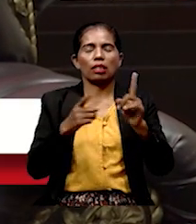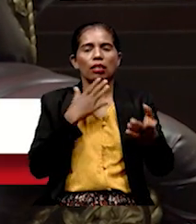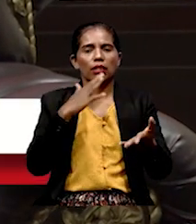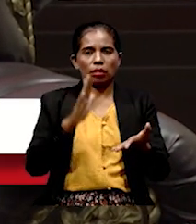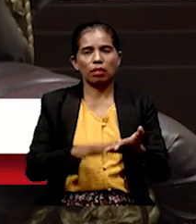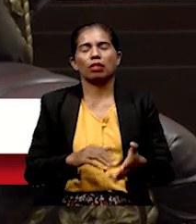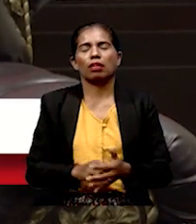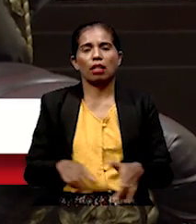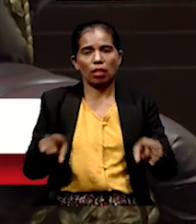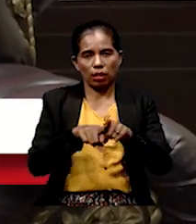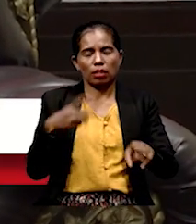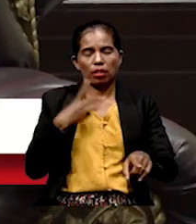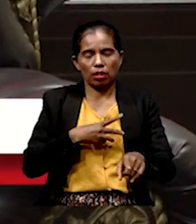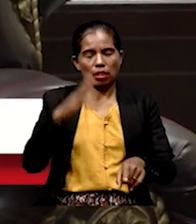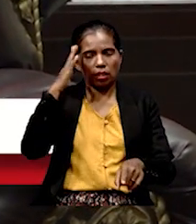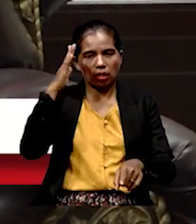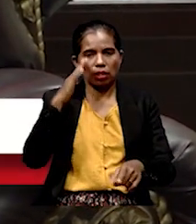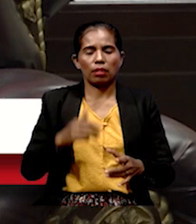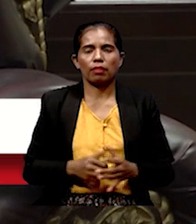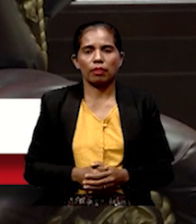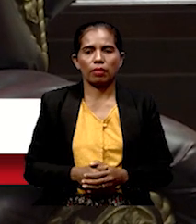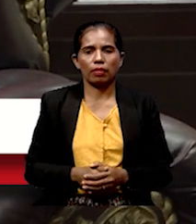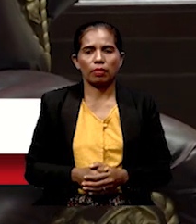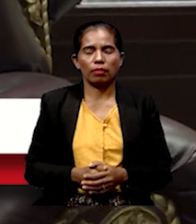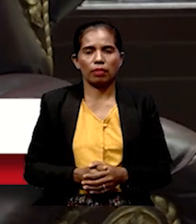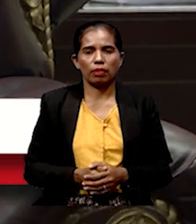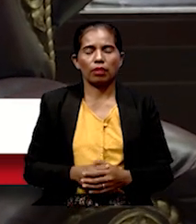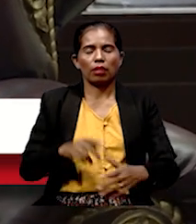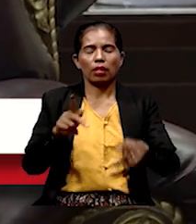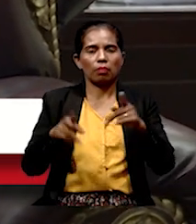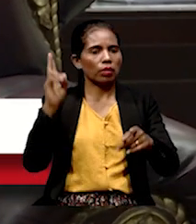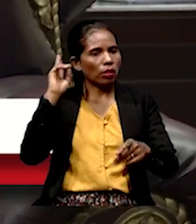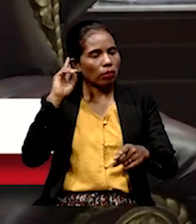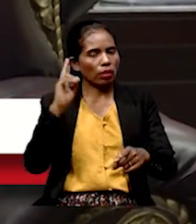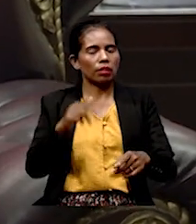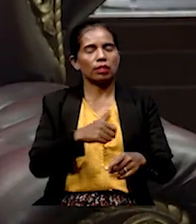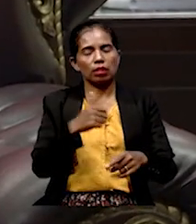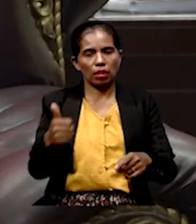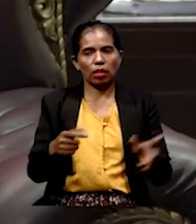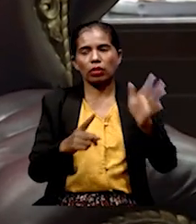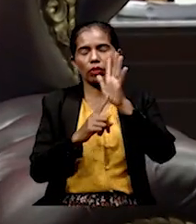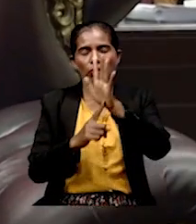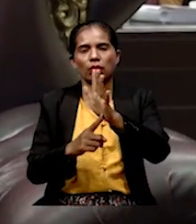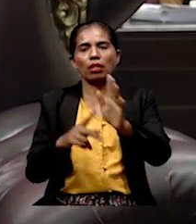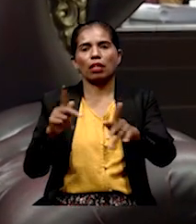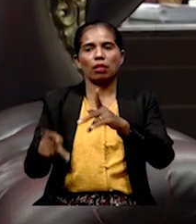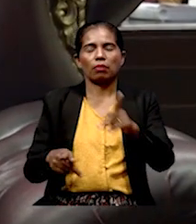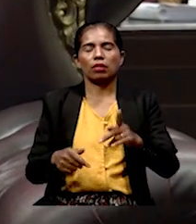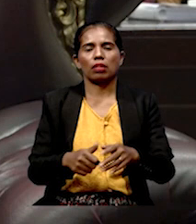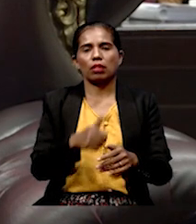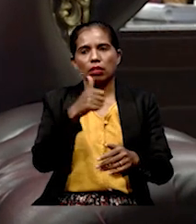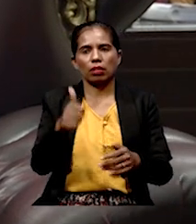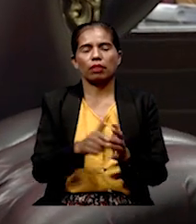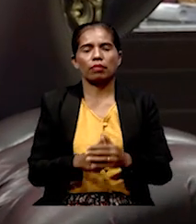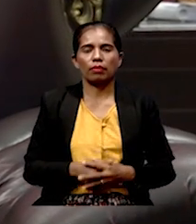tat hatene ida potre polen Chinese whisper ne emai da rona bot sedok molo katto fale ba emai da ne zetia ato